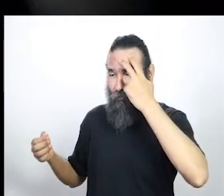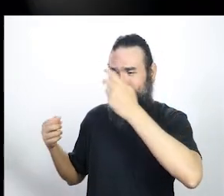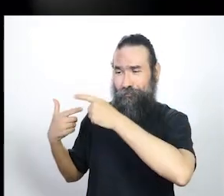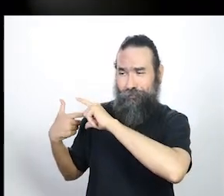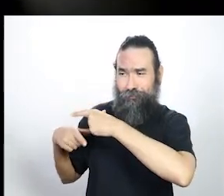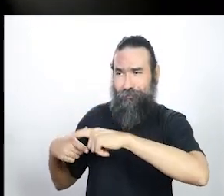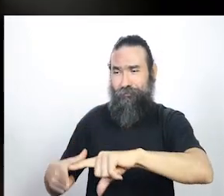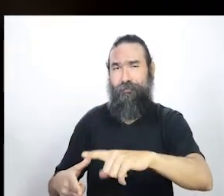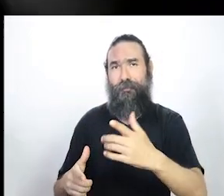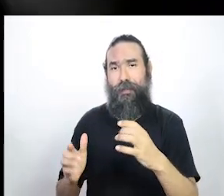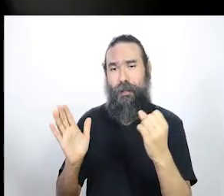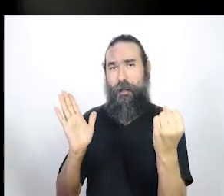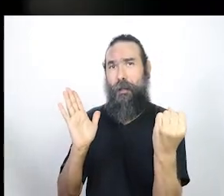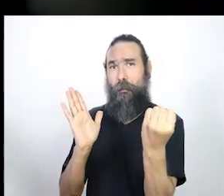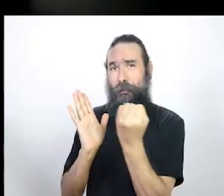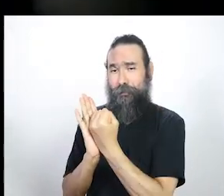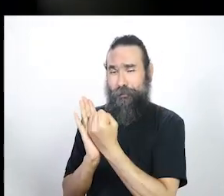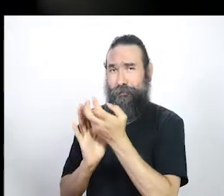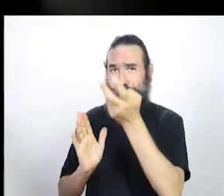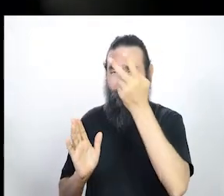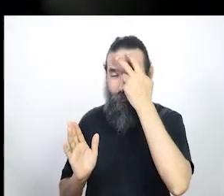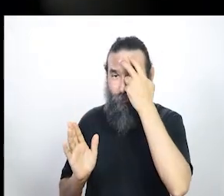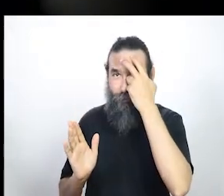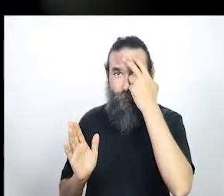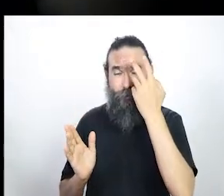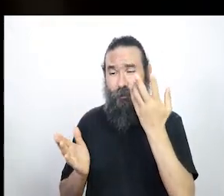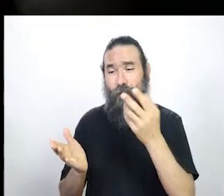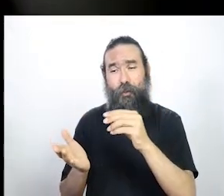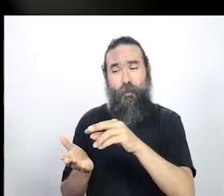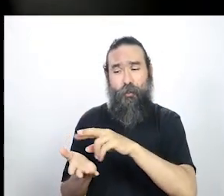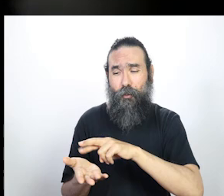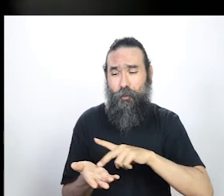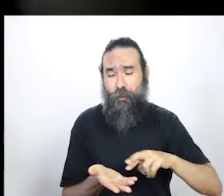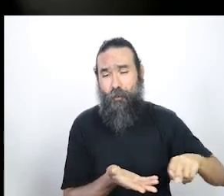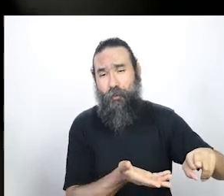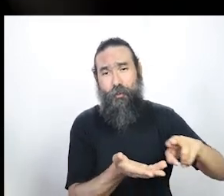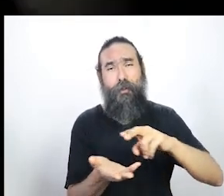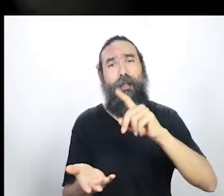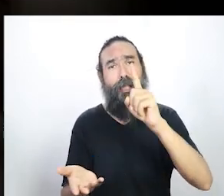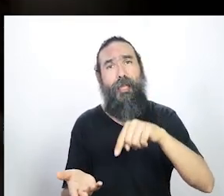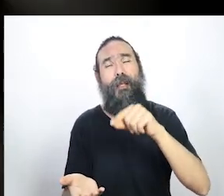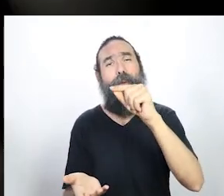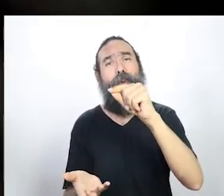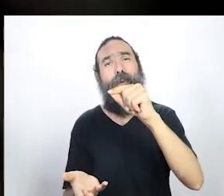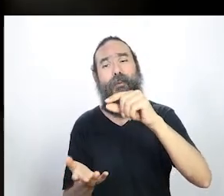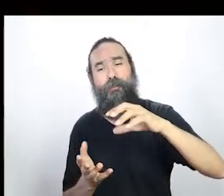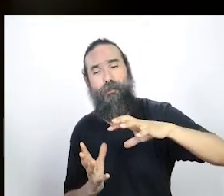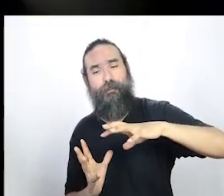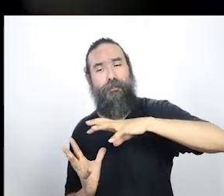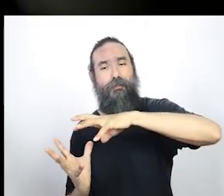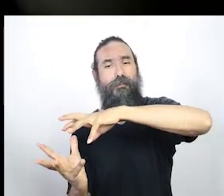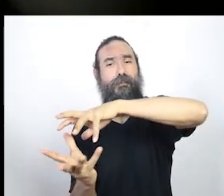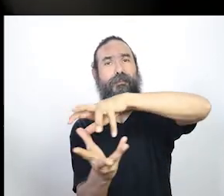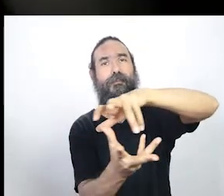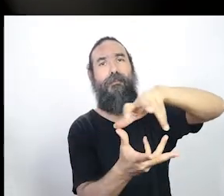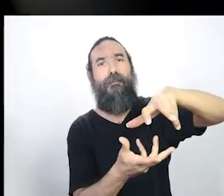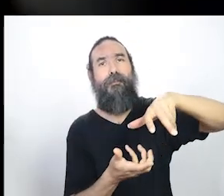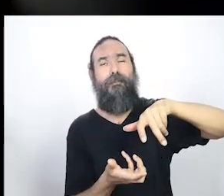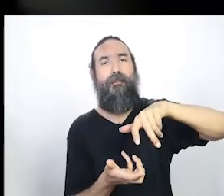cultural, do patrimônio imaterial, de tudo isso que envolve o conteúdo da história do